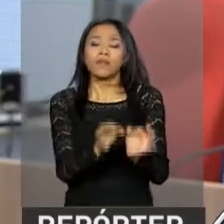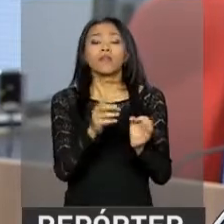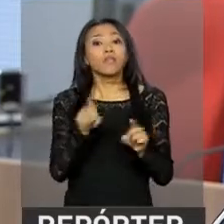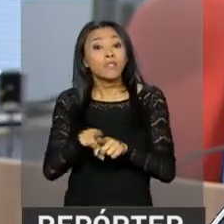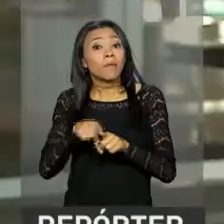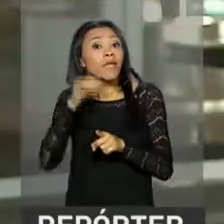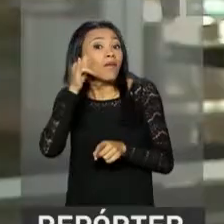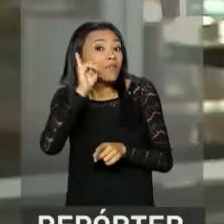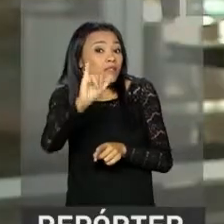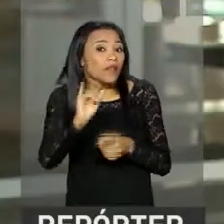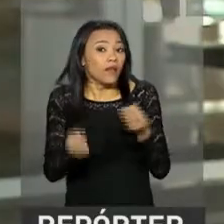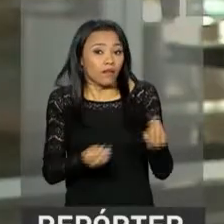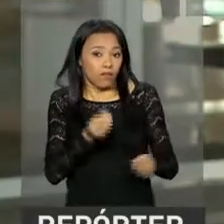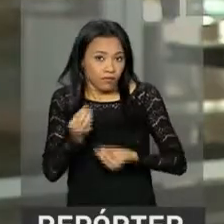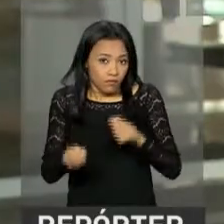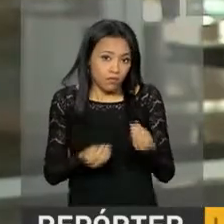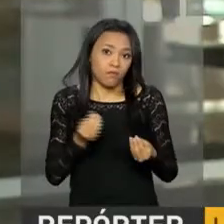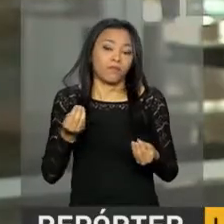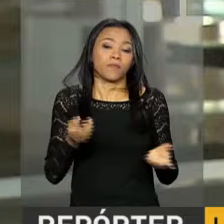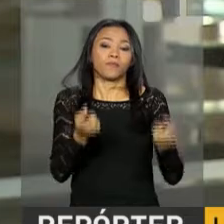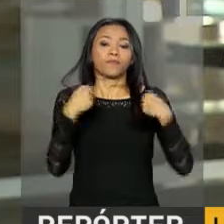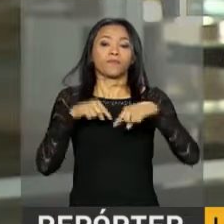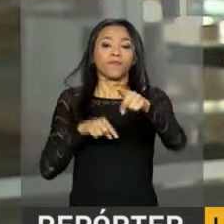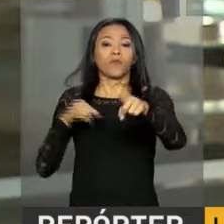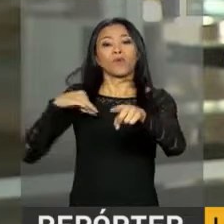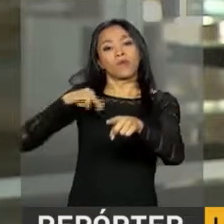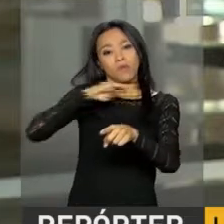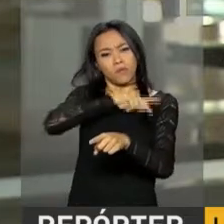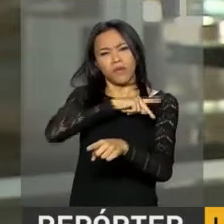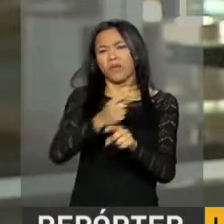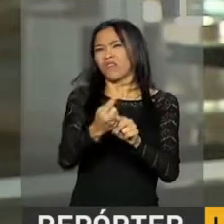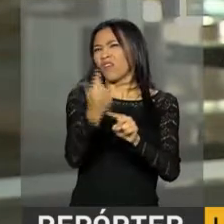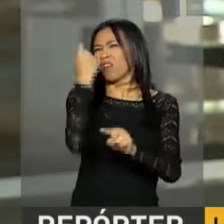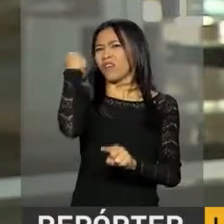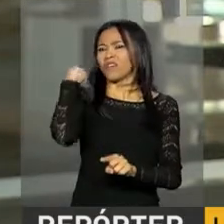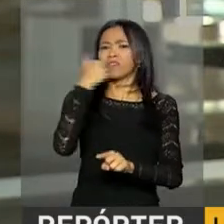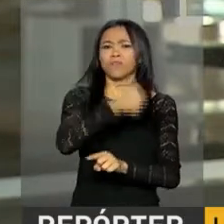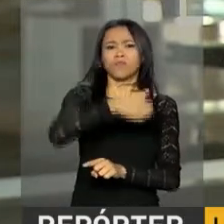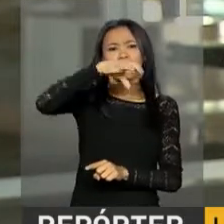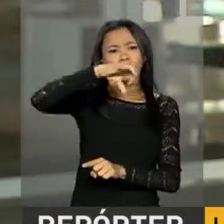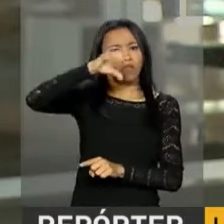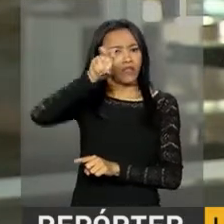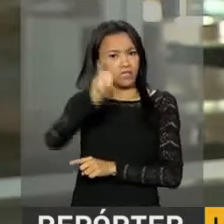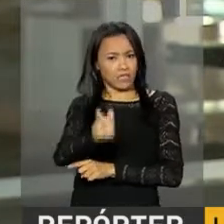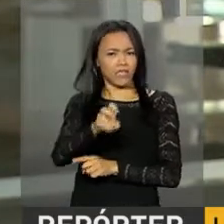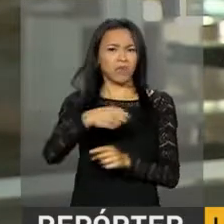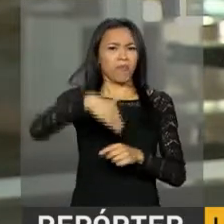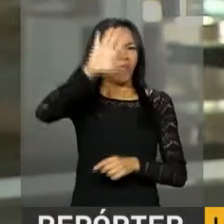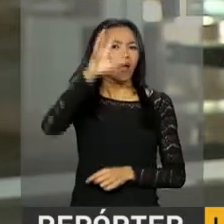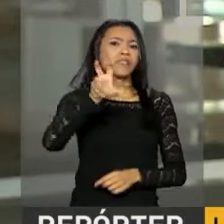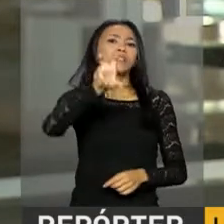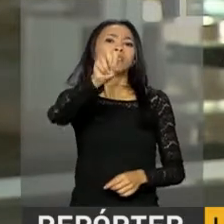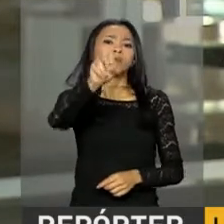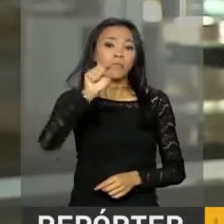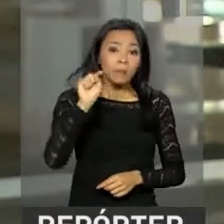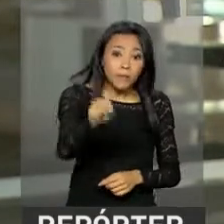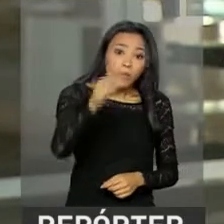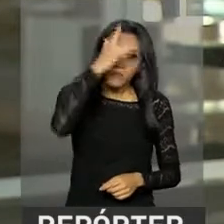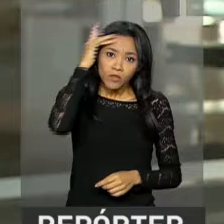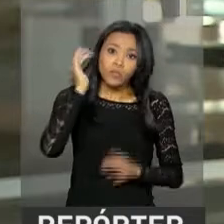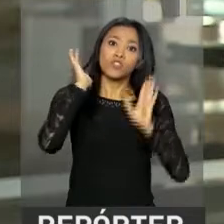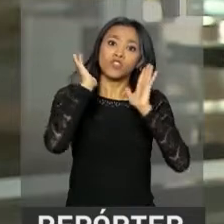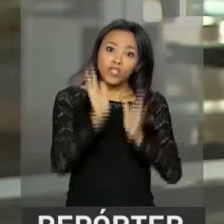preventivas o ministério público do trabalho estima que desde 1995 mais de 50 mil pessoas foram